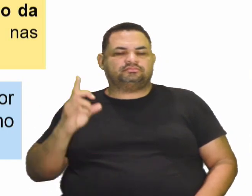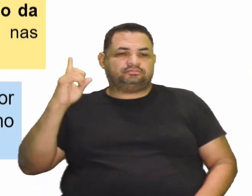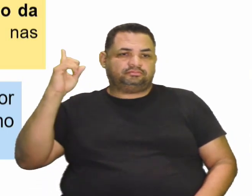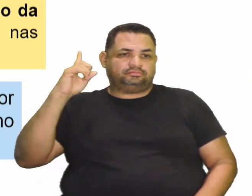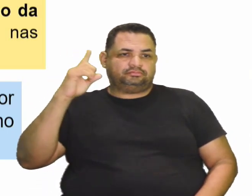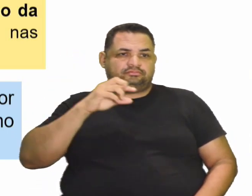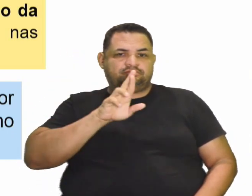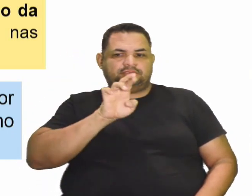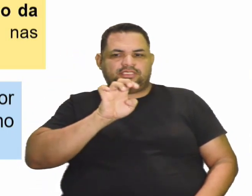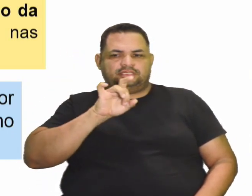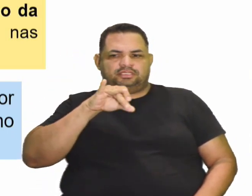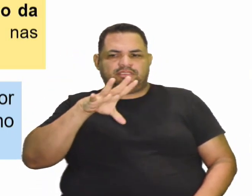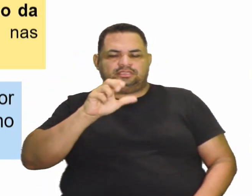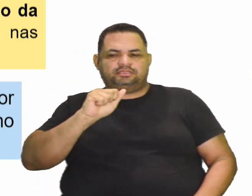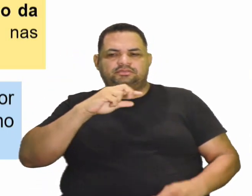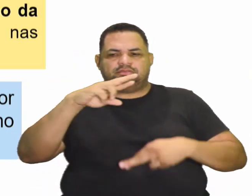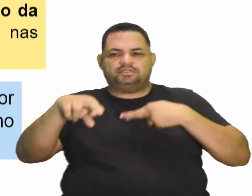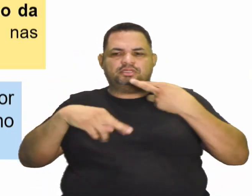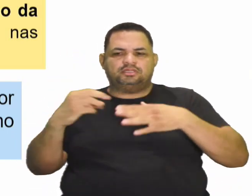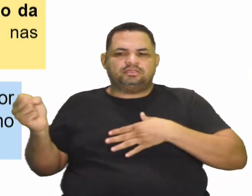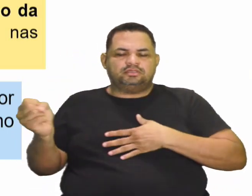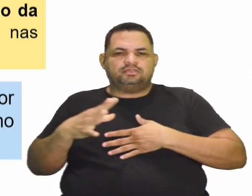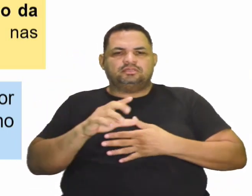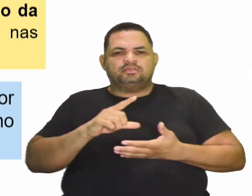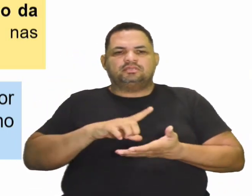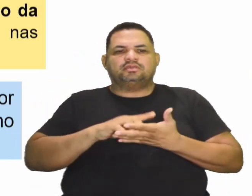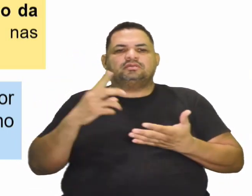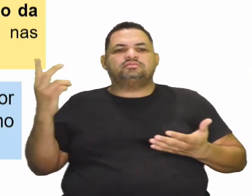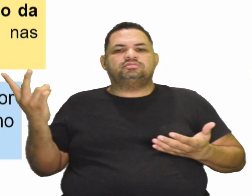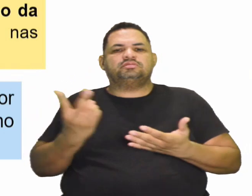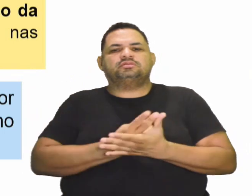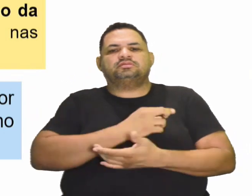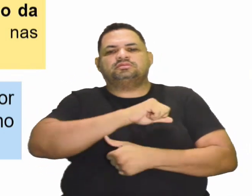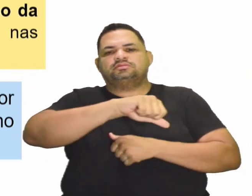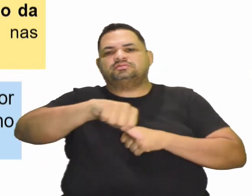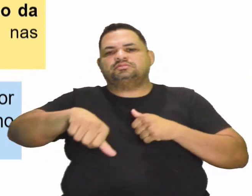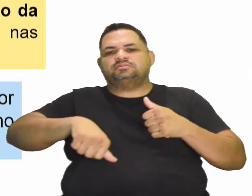são várias as mudanças, como eu já falei, vamos destacar algumas.